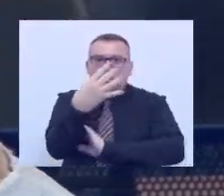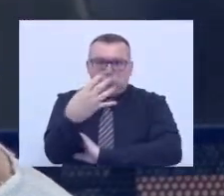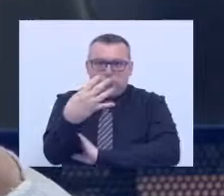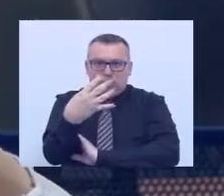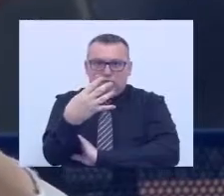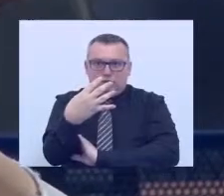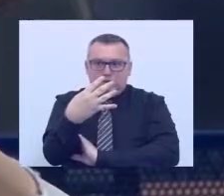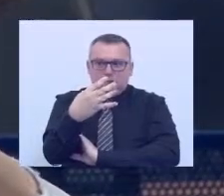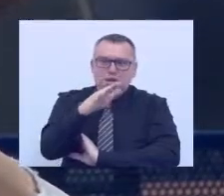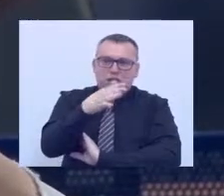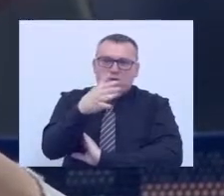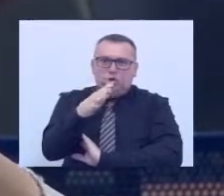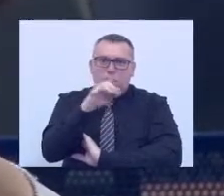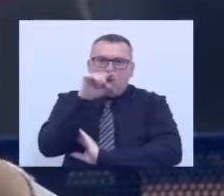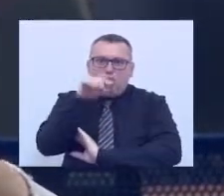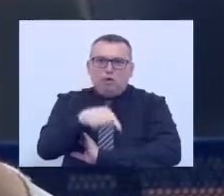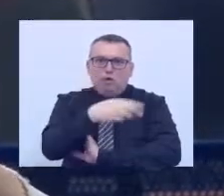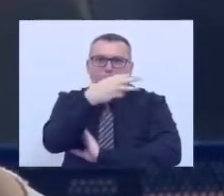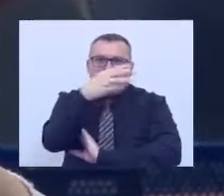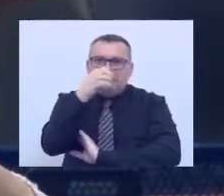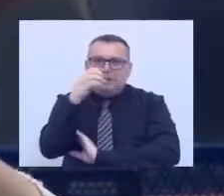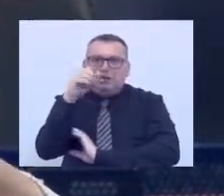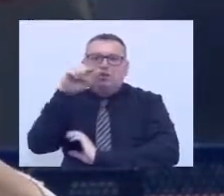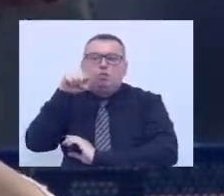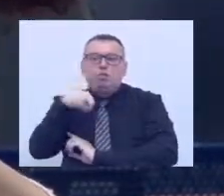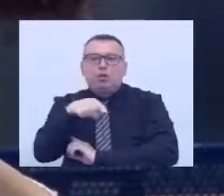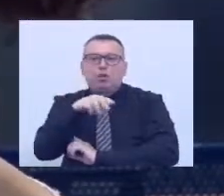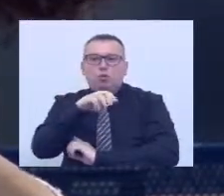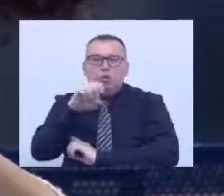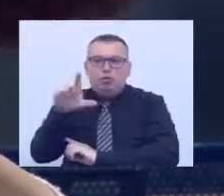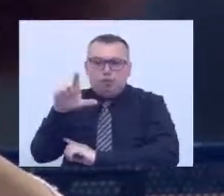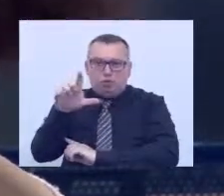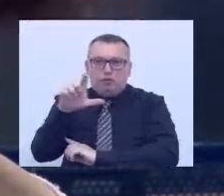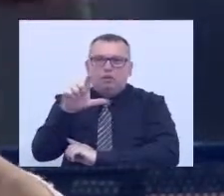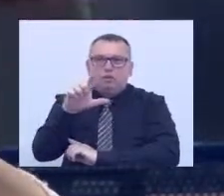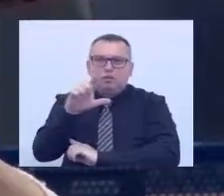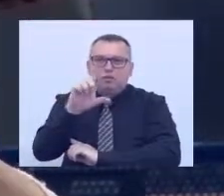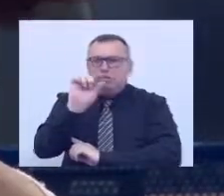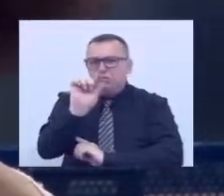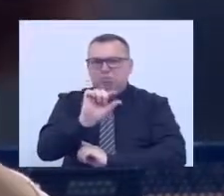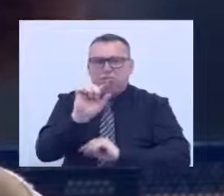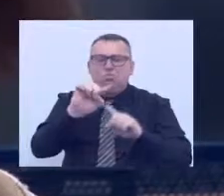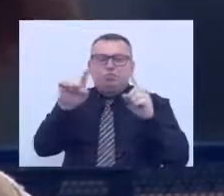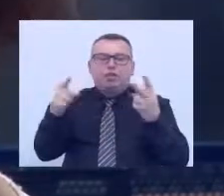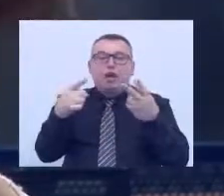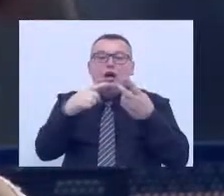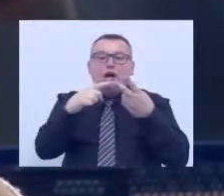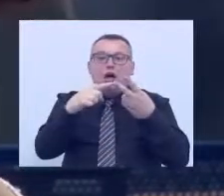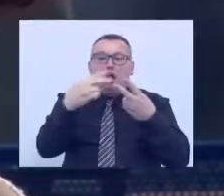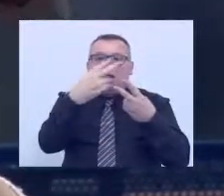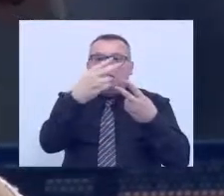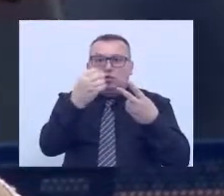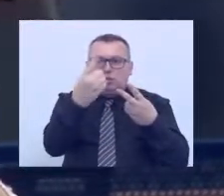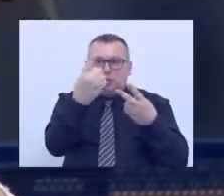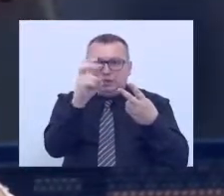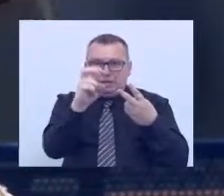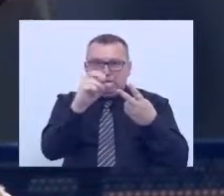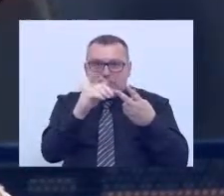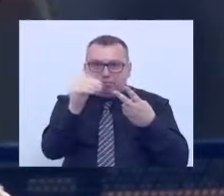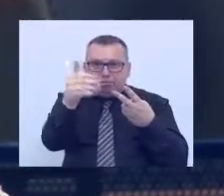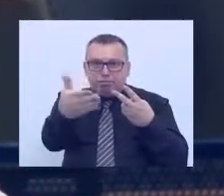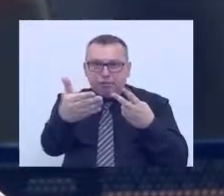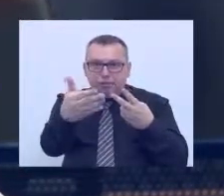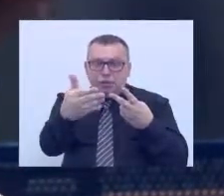2014 ficou em torno de 1 milhão e 300 mil, não é? E foi um pouquinho menos só do que eu falei. E o orçamento do próximo ano